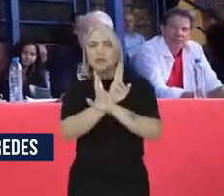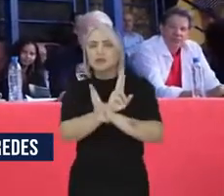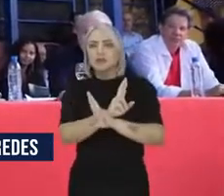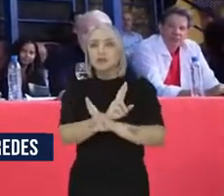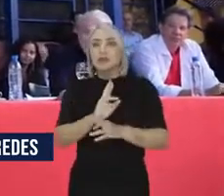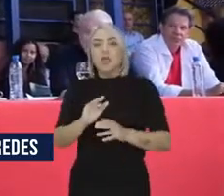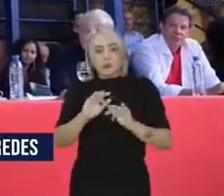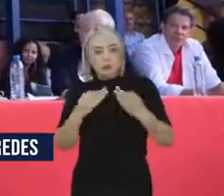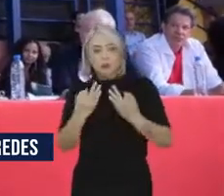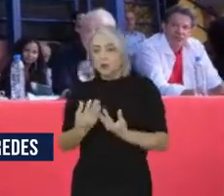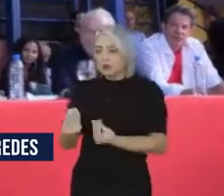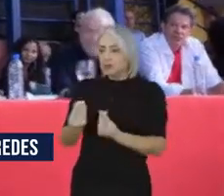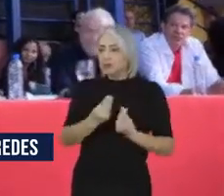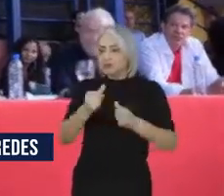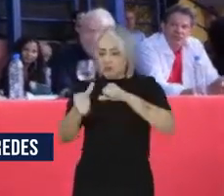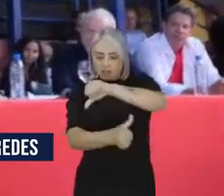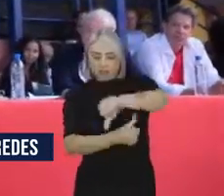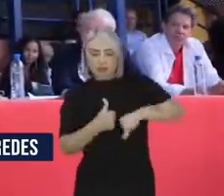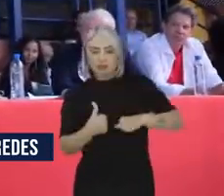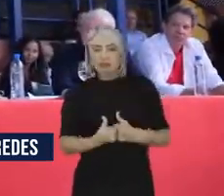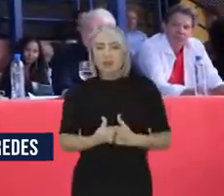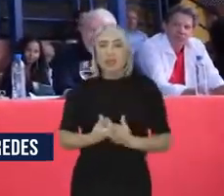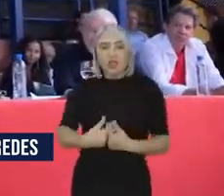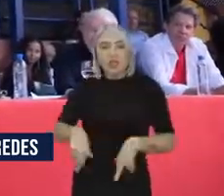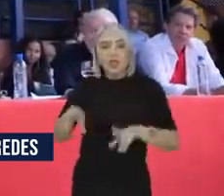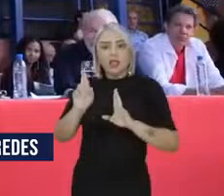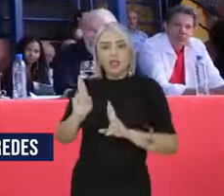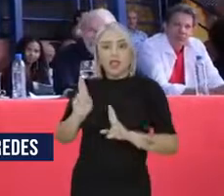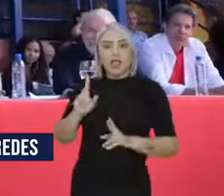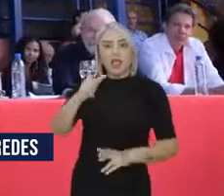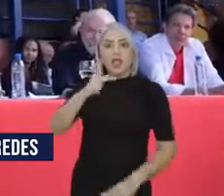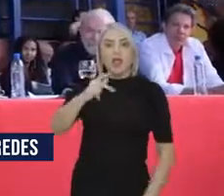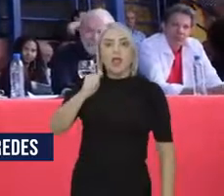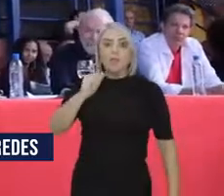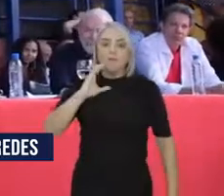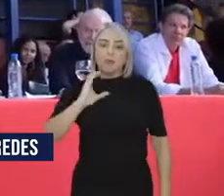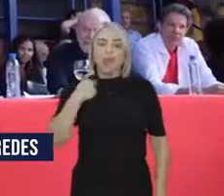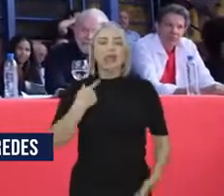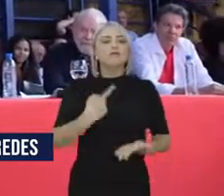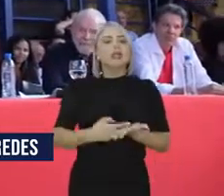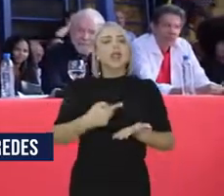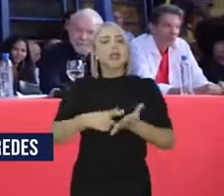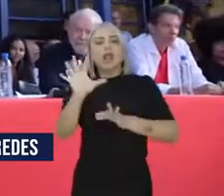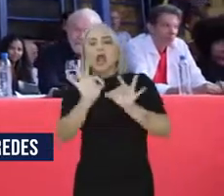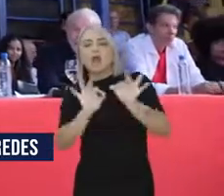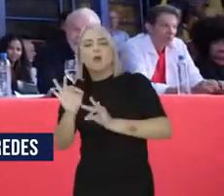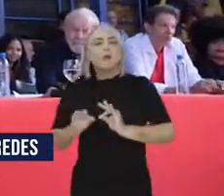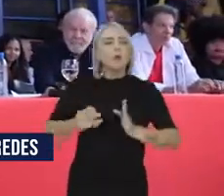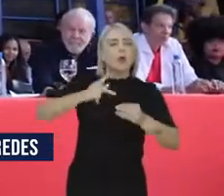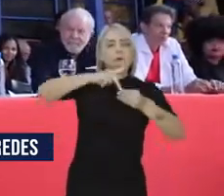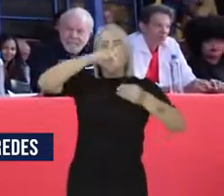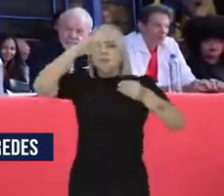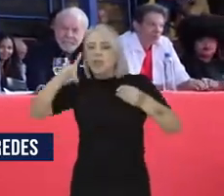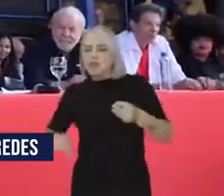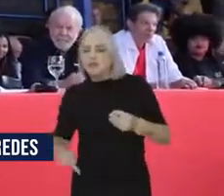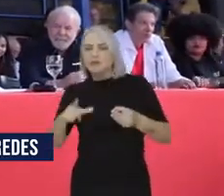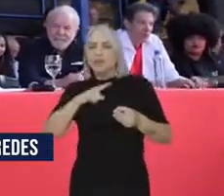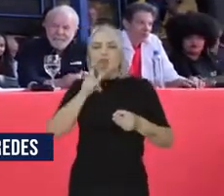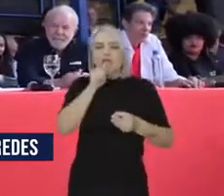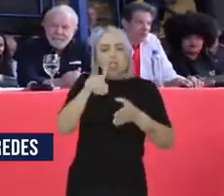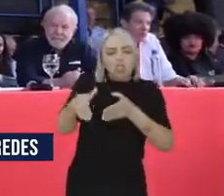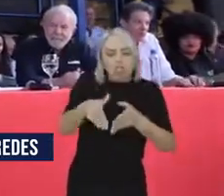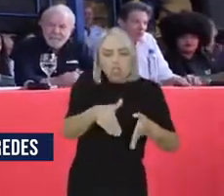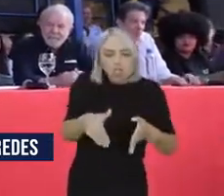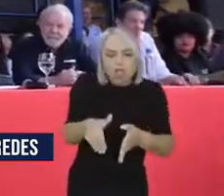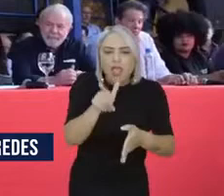foram transformadas graças ao PAC, que veio aqui, transformou a quebrada, tirou onde tinha o córrego, canalizou.